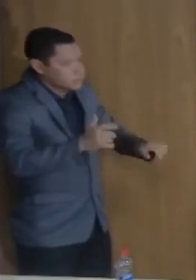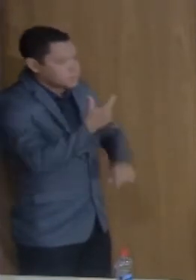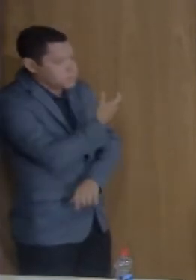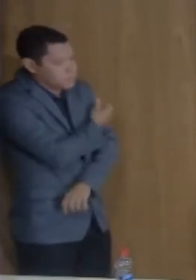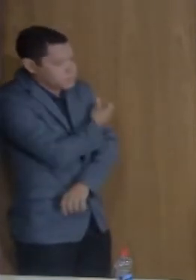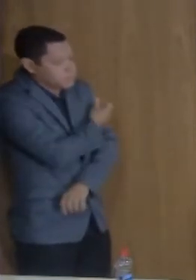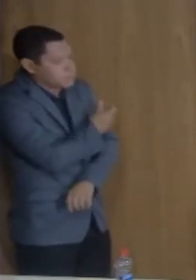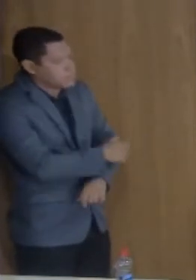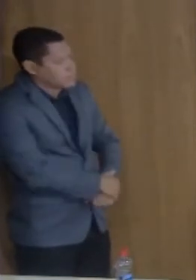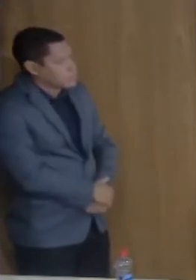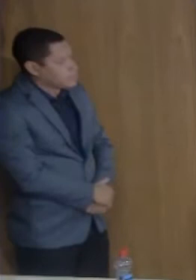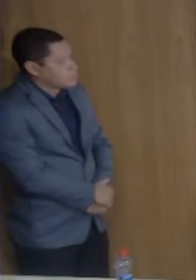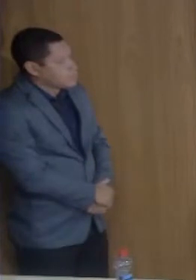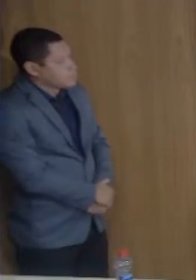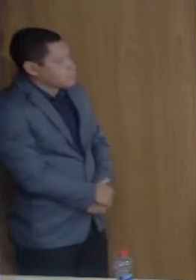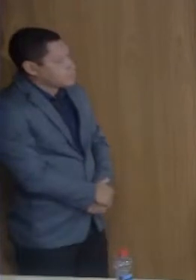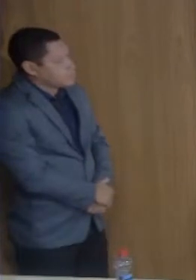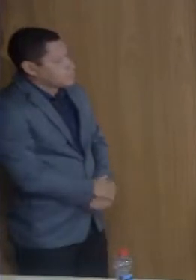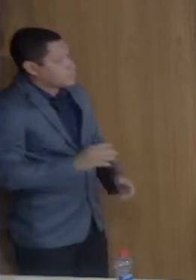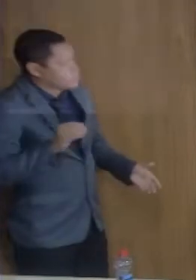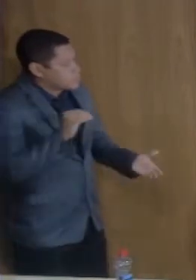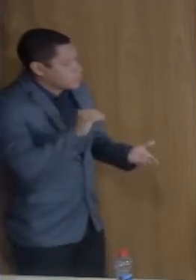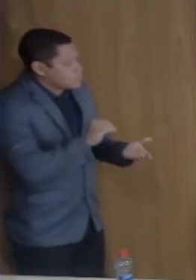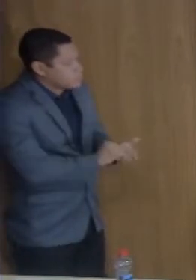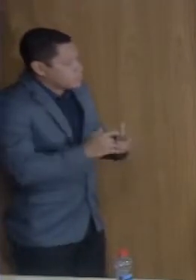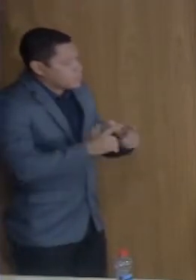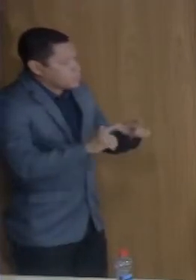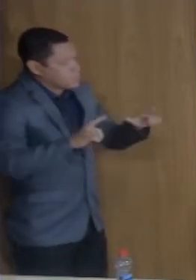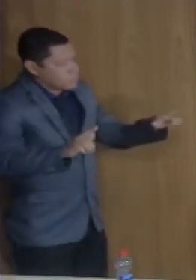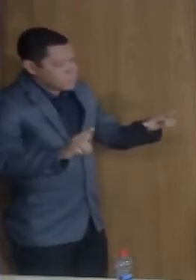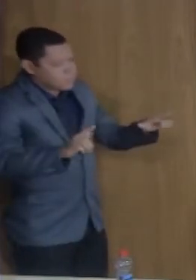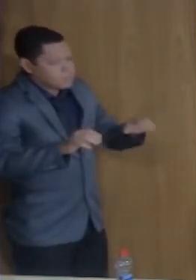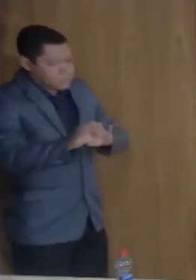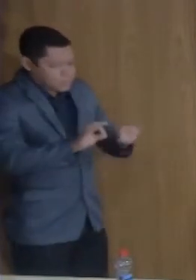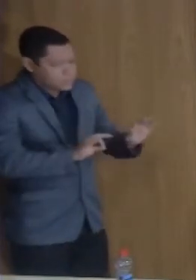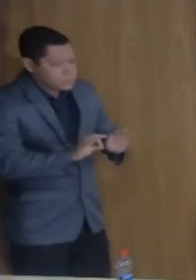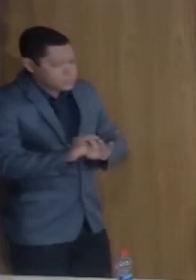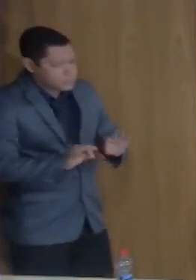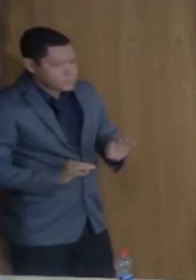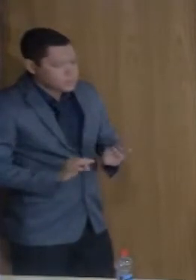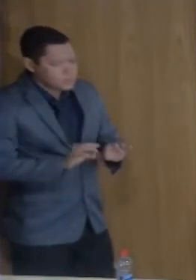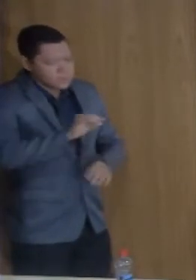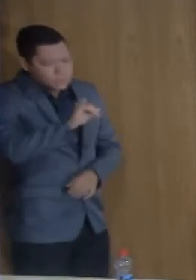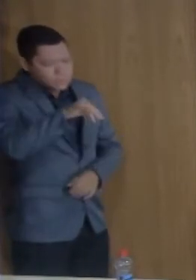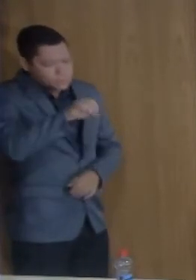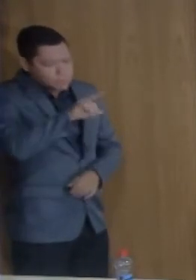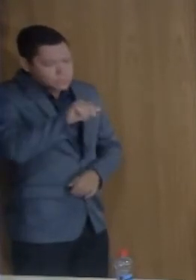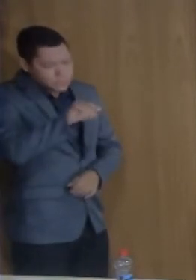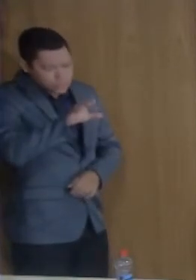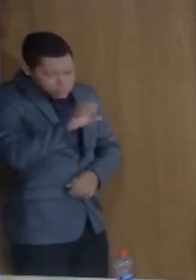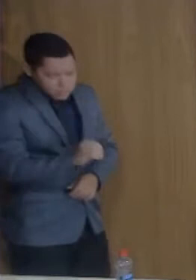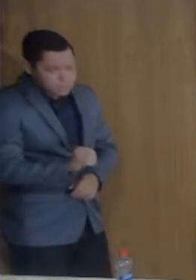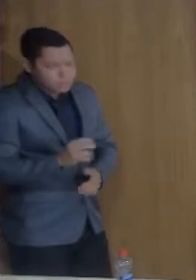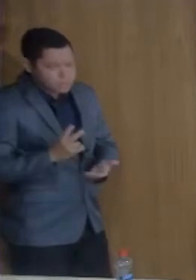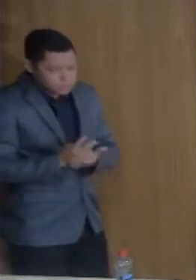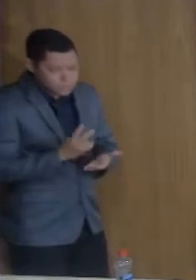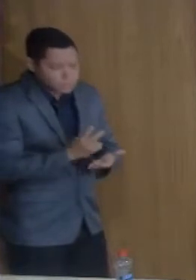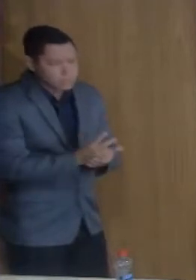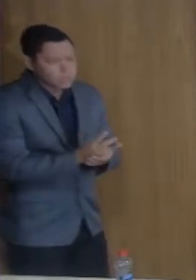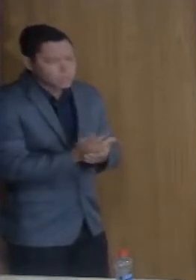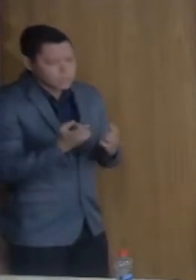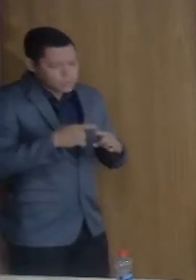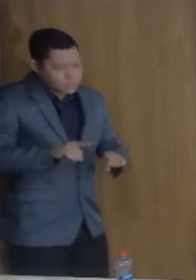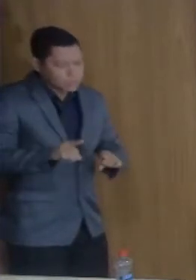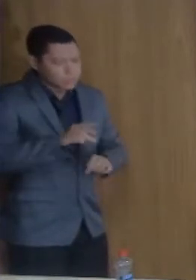vacinação. Registra-se, ademais, que as ações de planejamento de imunização contra a Covid-19 continuam, a fim